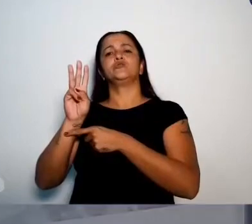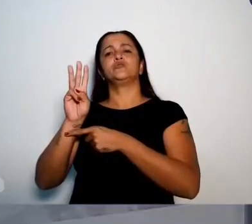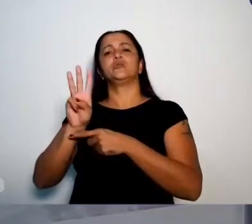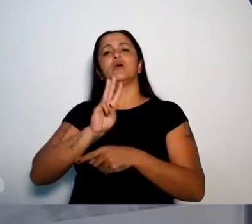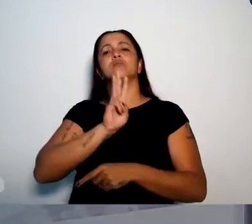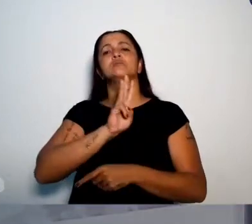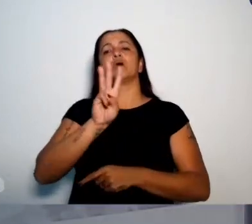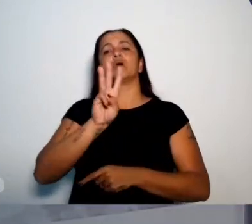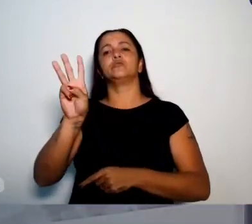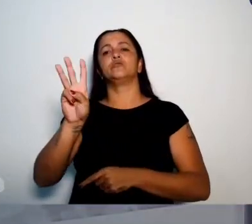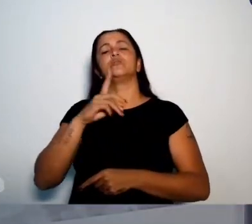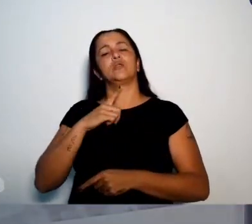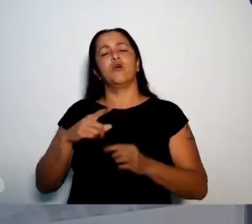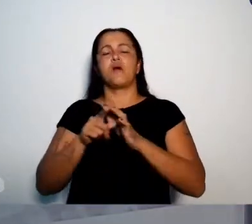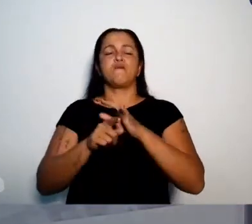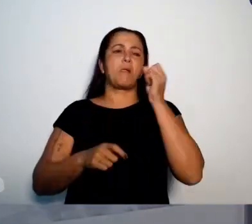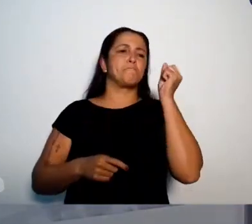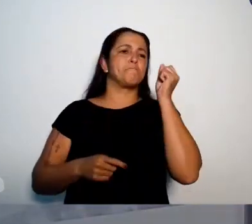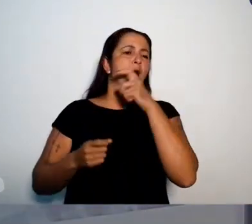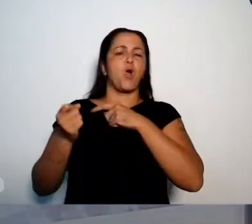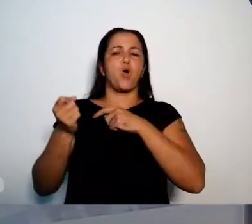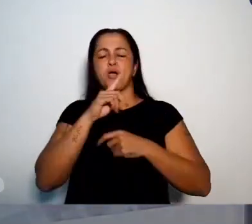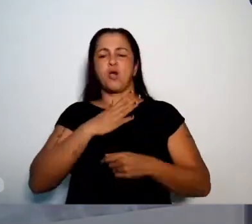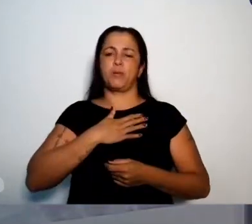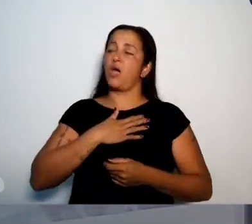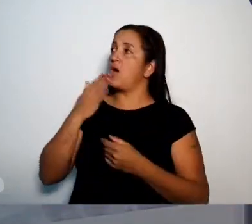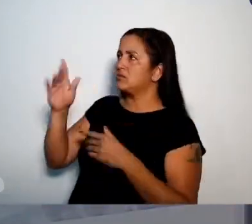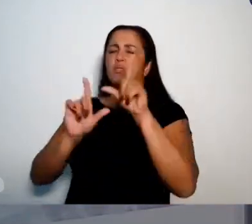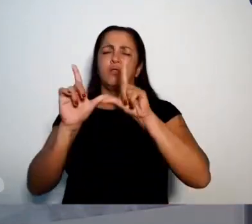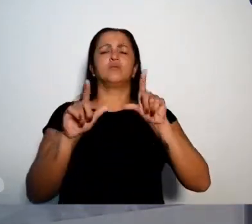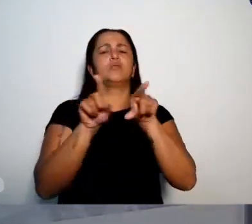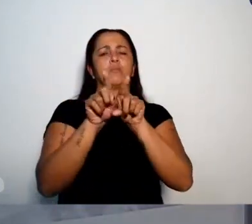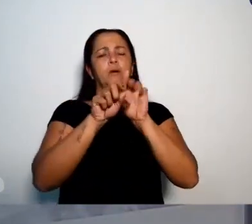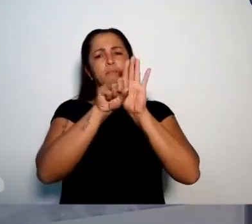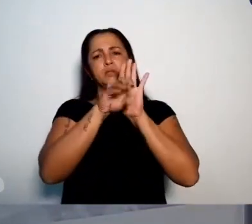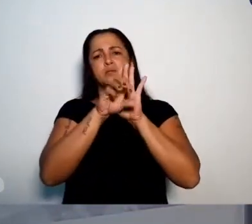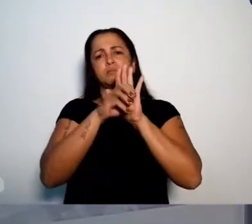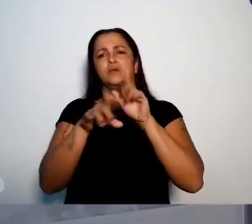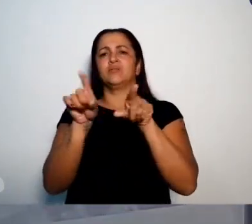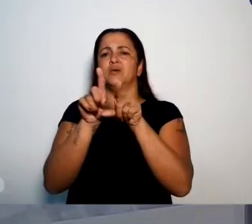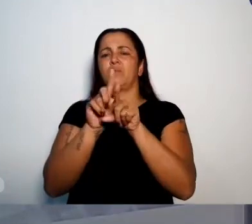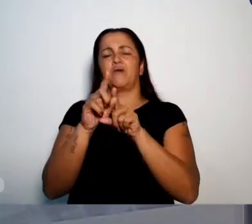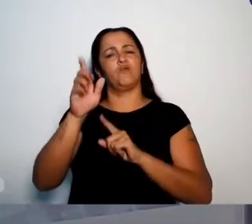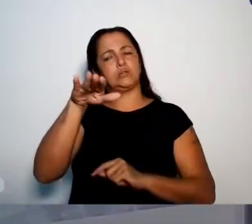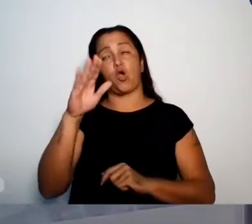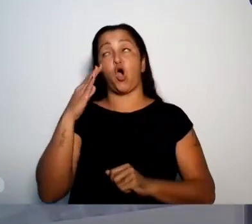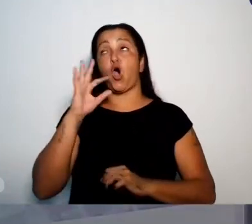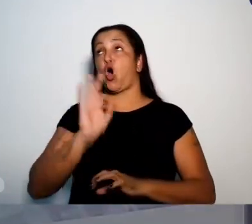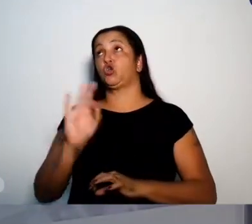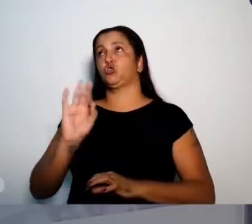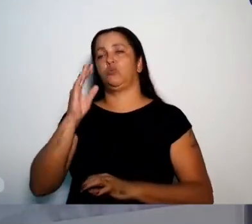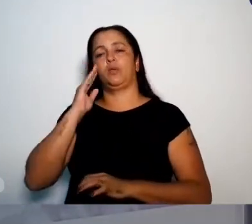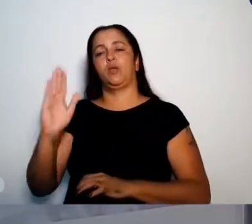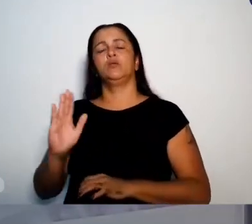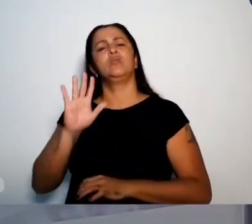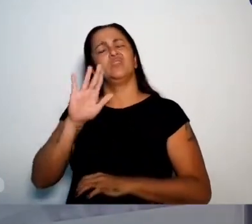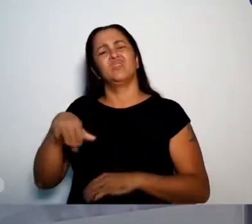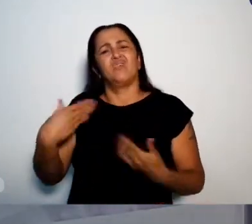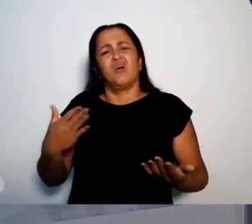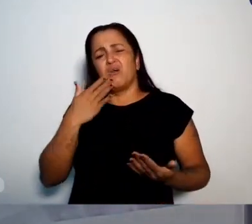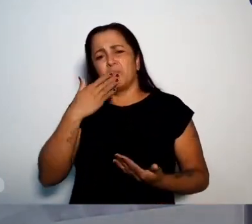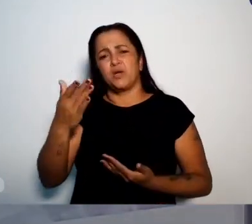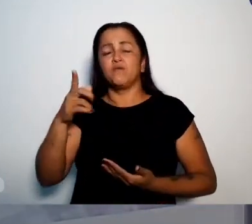até na Record, agradeço a Record também. Você entendeu? E a Globo, principalmente. Oh, vocês são demais. Então, gente, eu peço que vocês